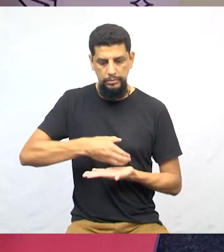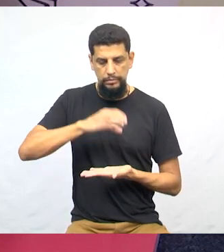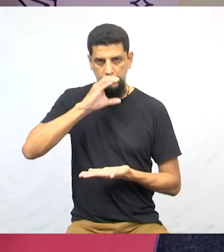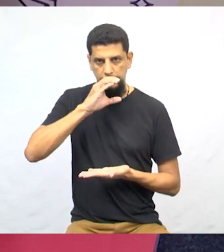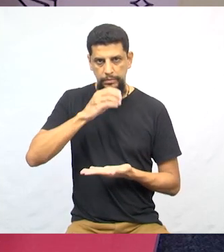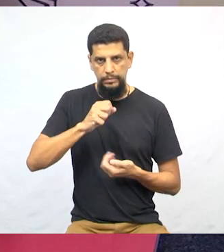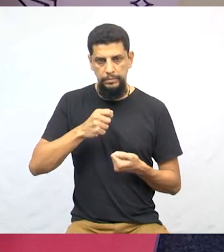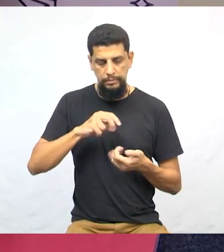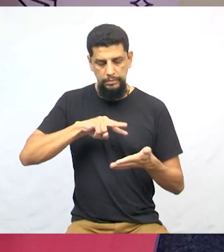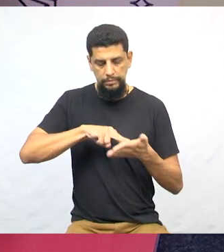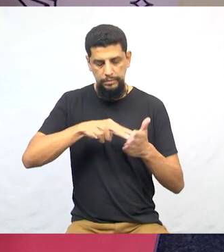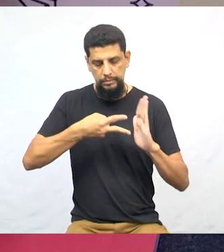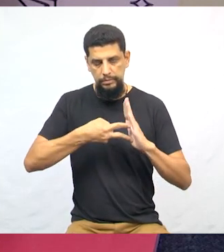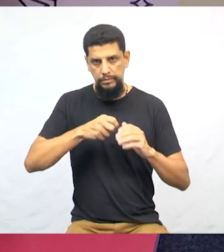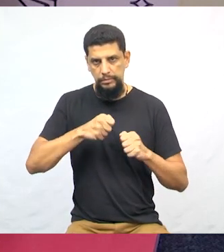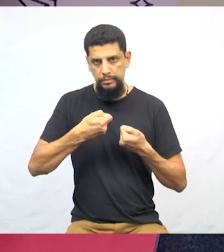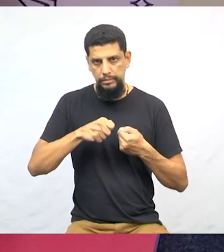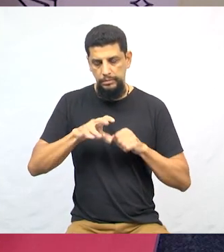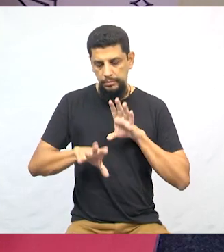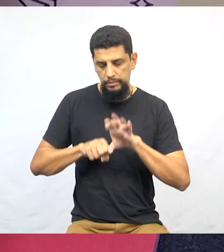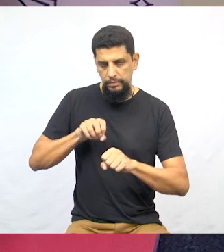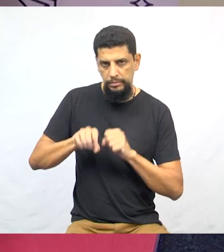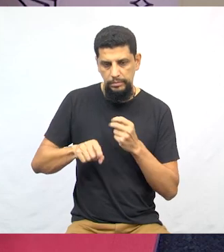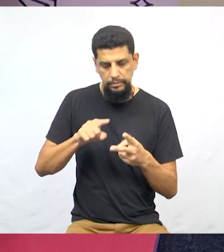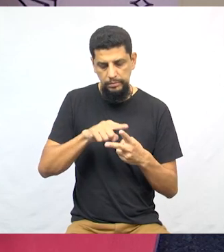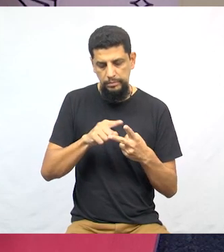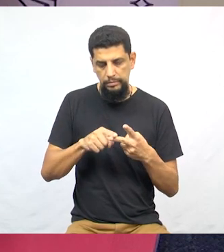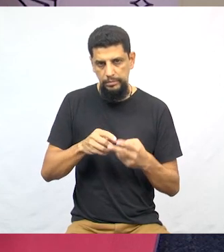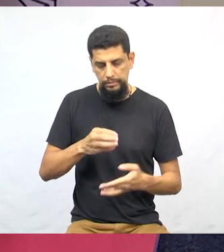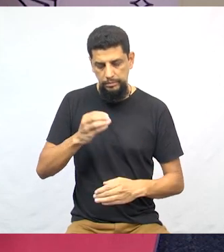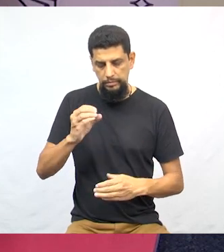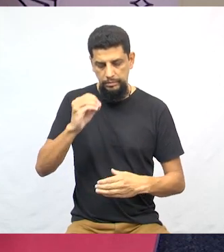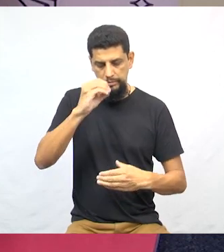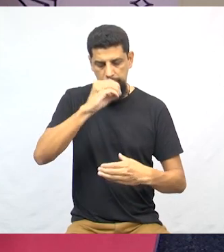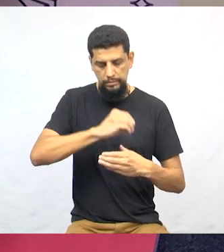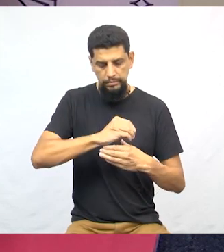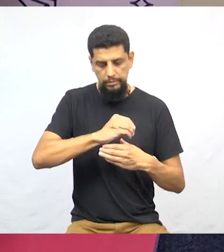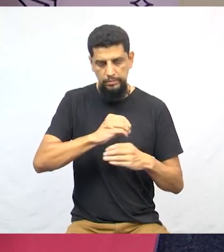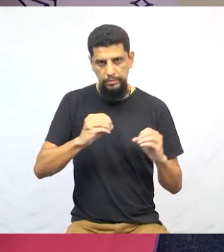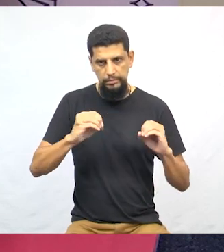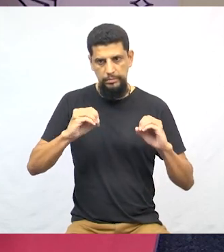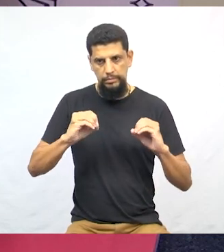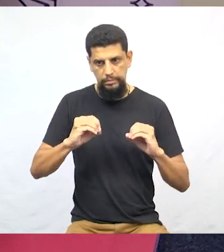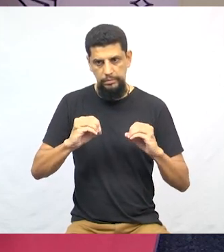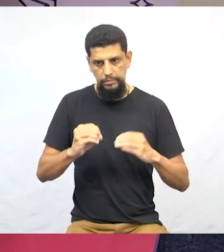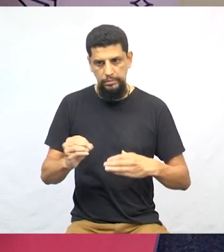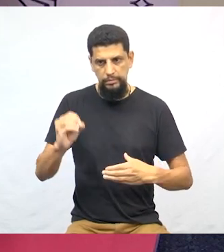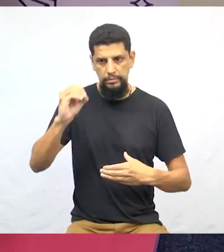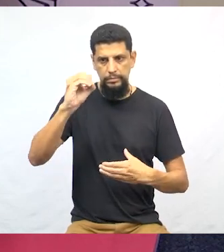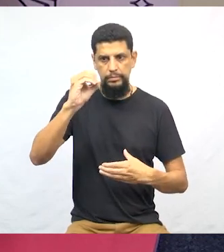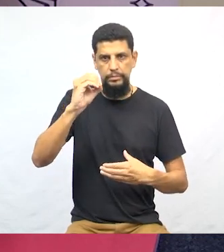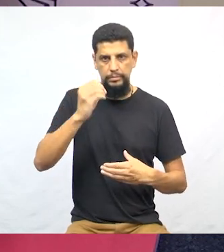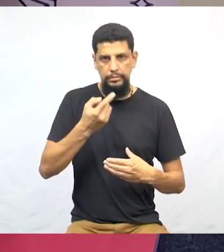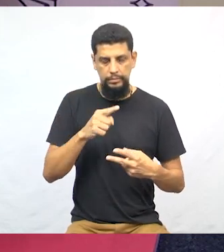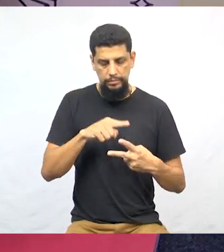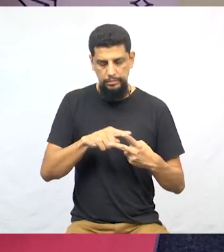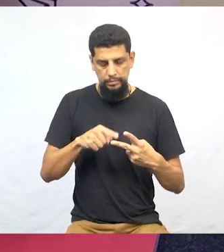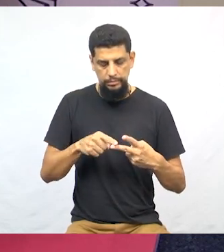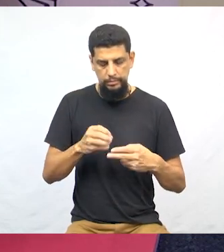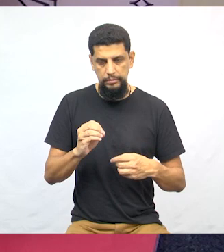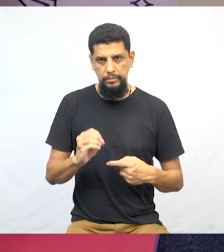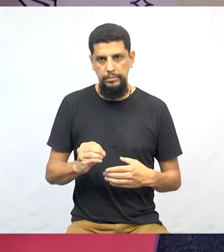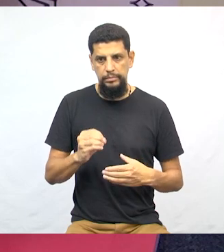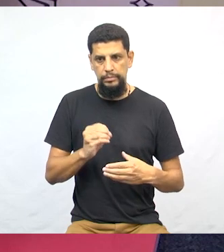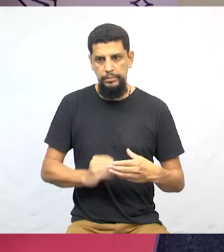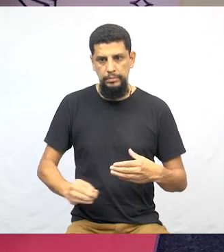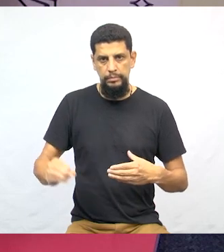vermelha. Significa que eu tenho que pegar duas bolinhas com essa cor, que é a cor vermelha. Então, vamos lá? Duas